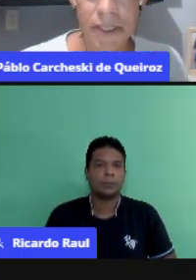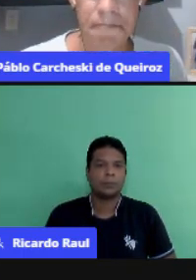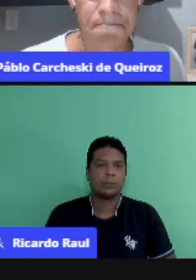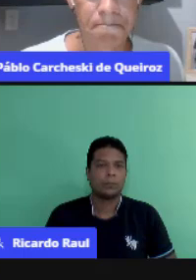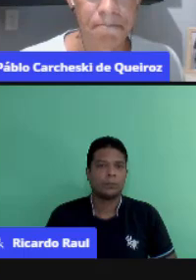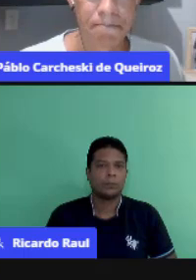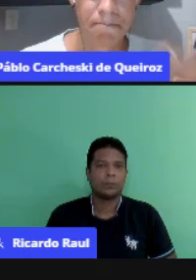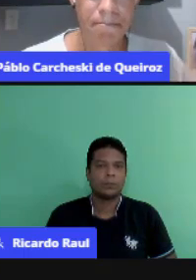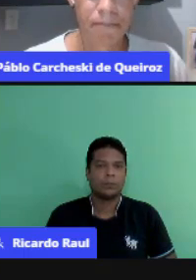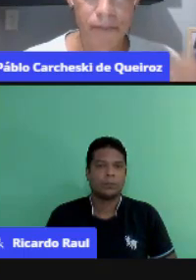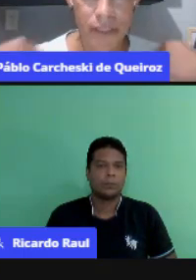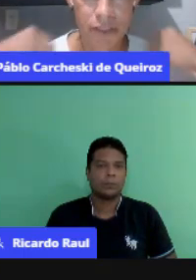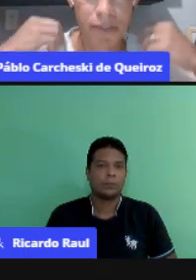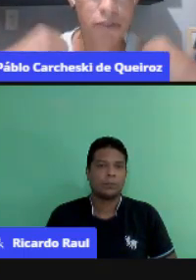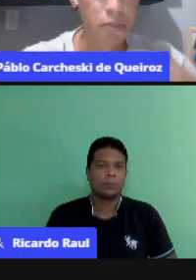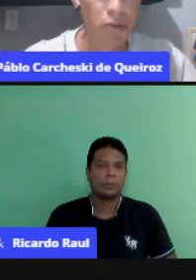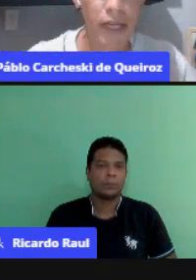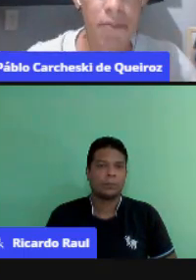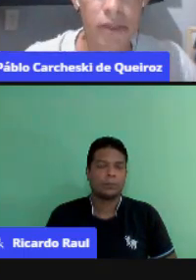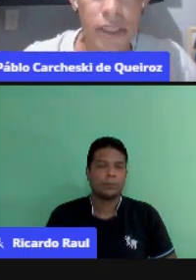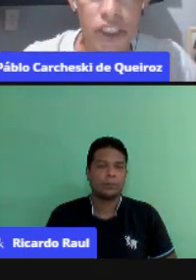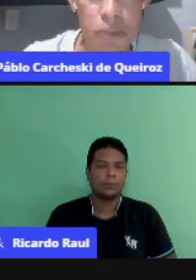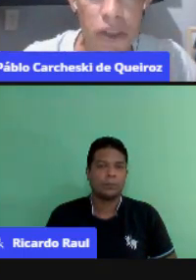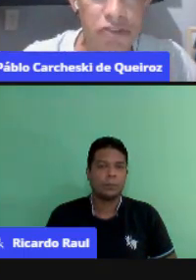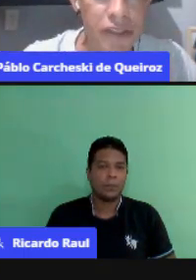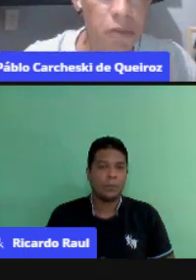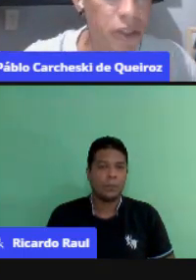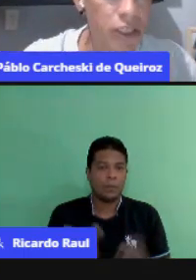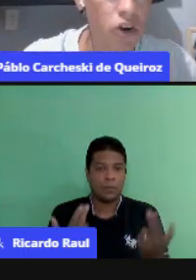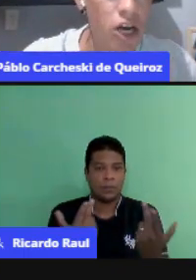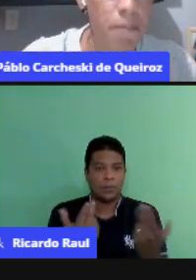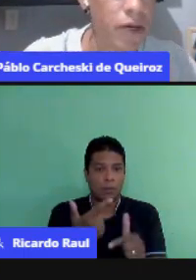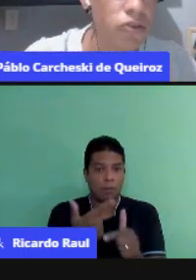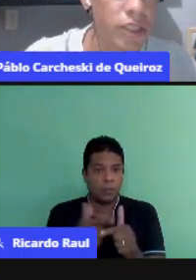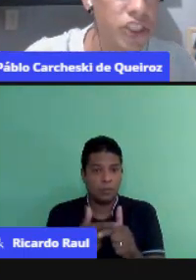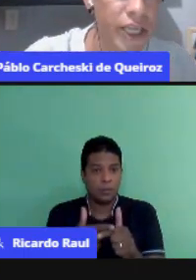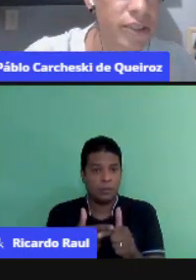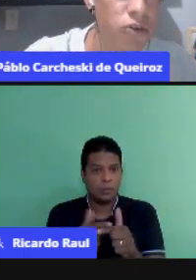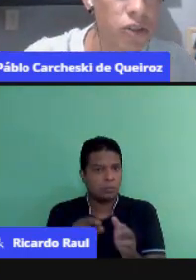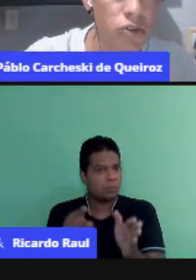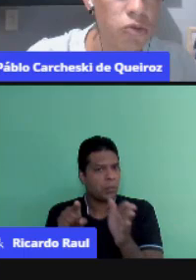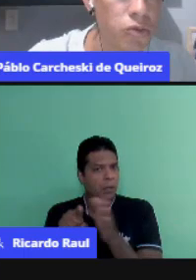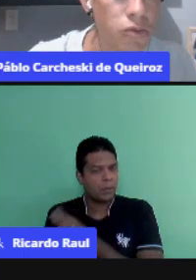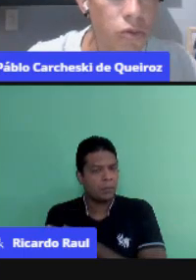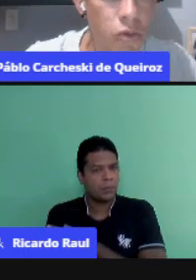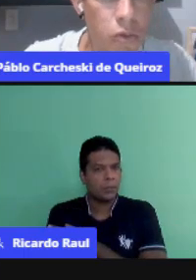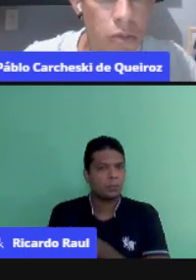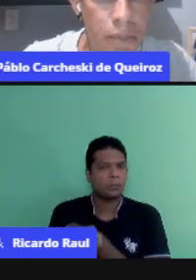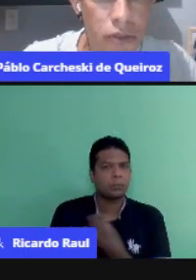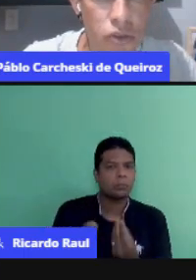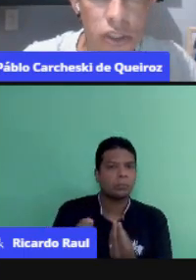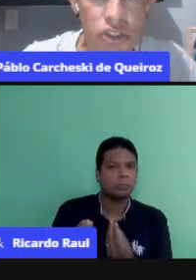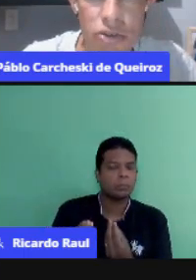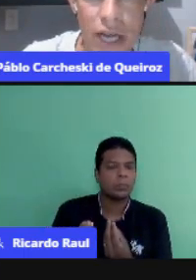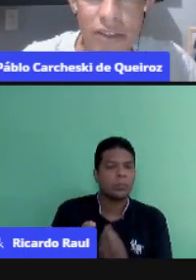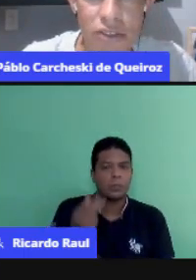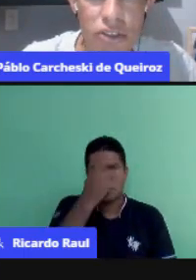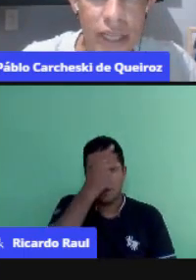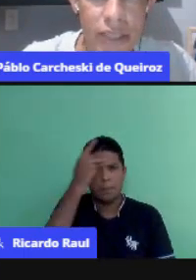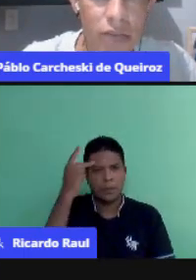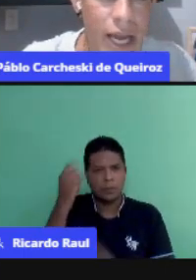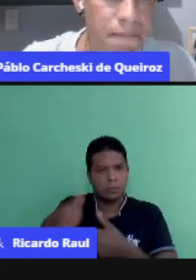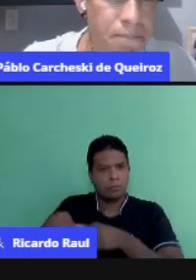Então, nesse mesmo problema, o que a gente pode fazer? Eu poderia colocar uma pergunta ali direto, né? Quanto que uma pessoa que deixou o